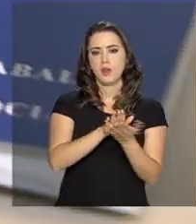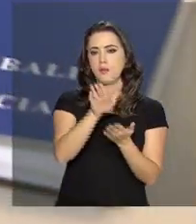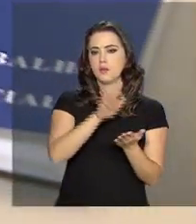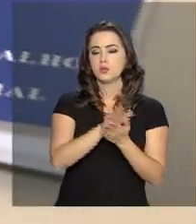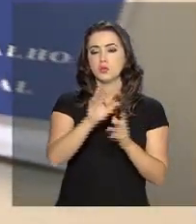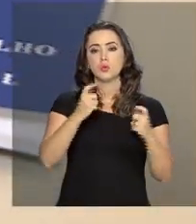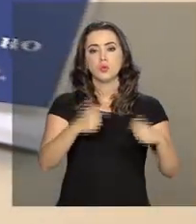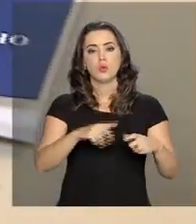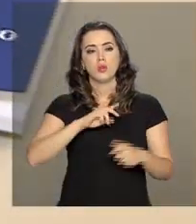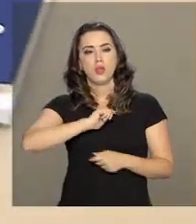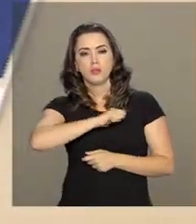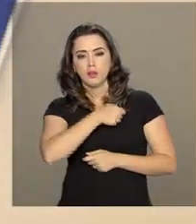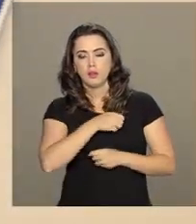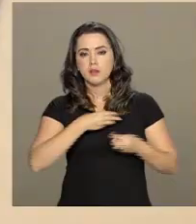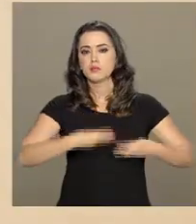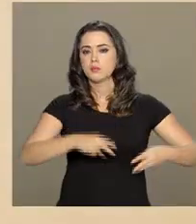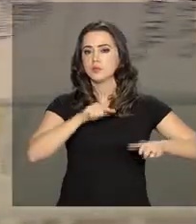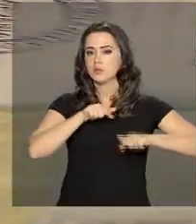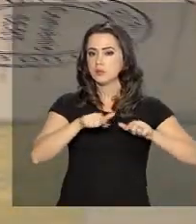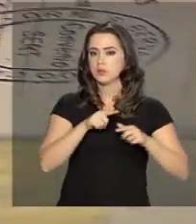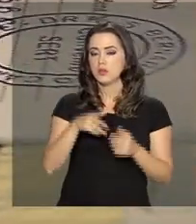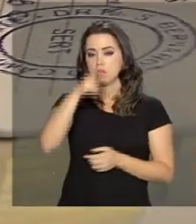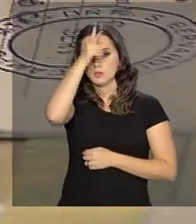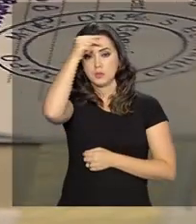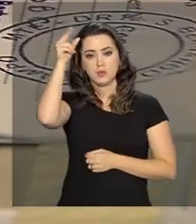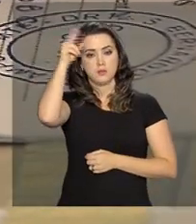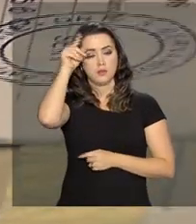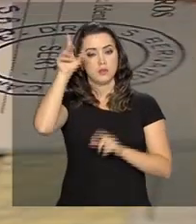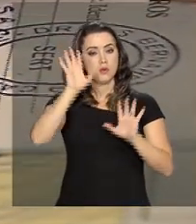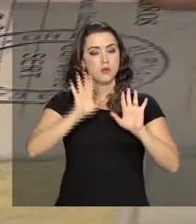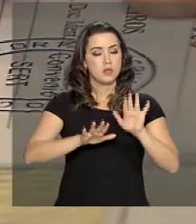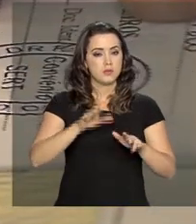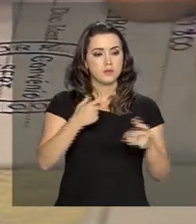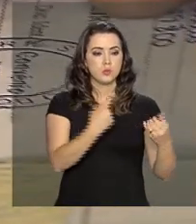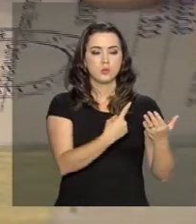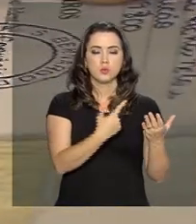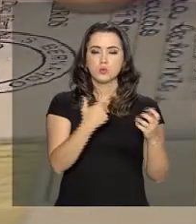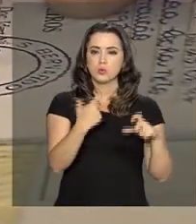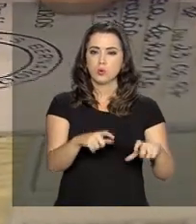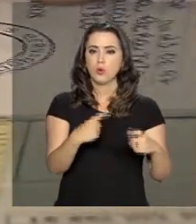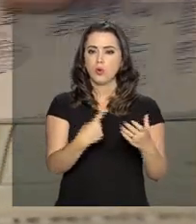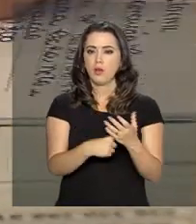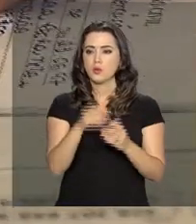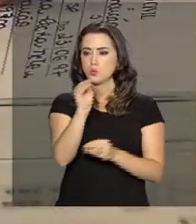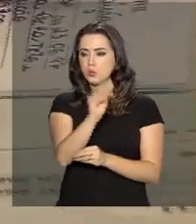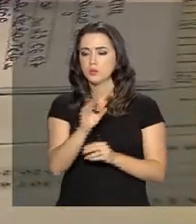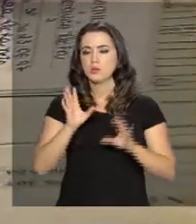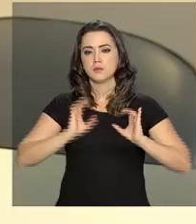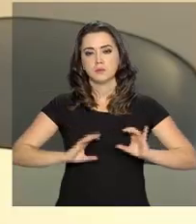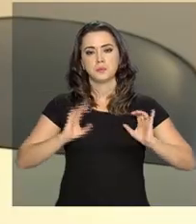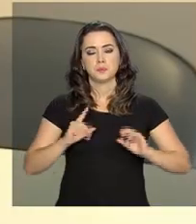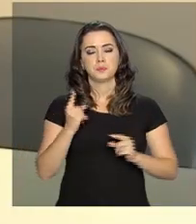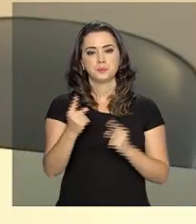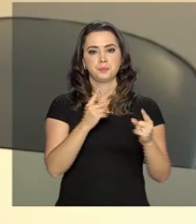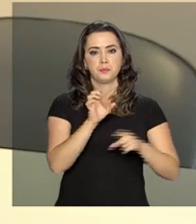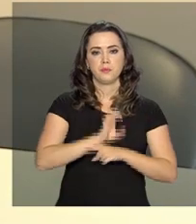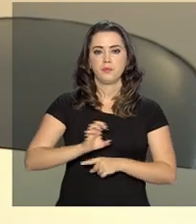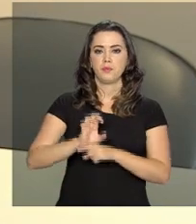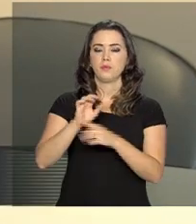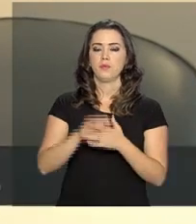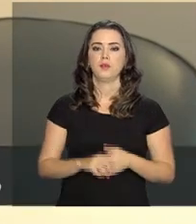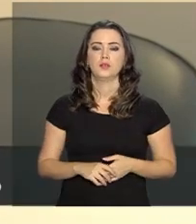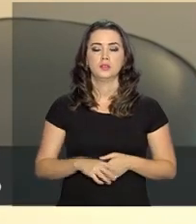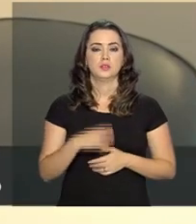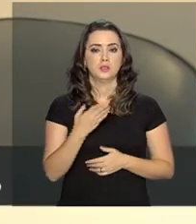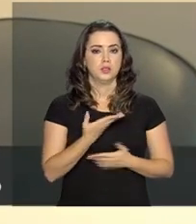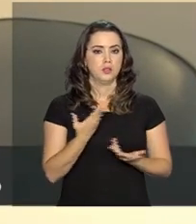nas delegacias do Ministério do Trabalho, nas prefeituras e nos serviços de atendimento aos cidadãos nos estados. Onde o Ministério do